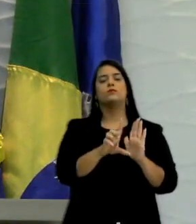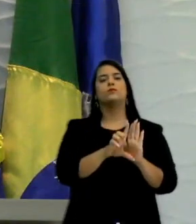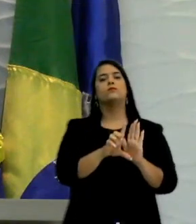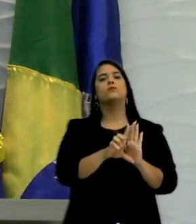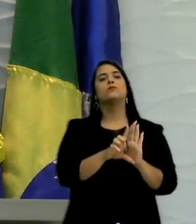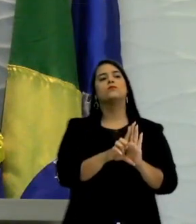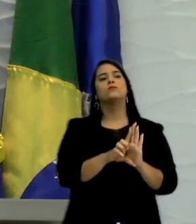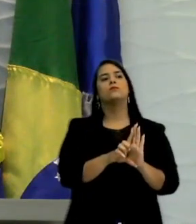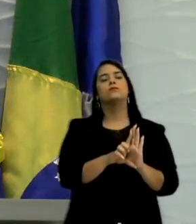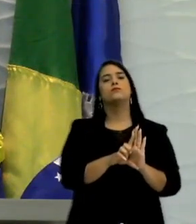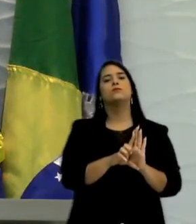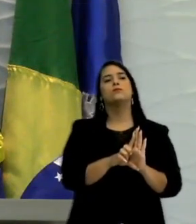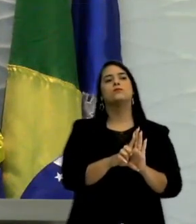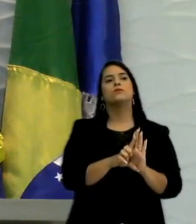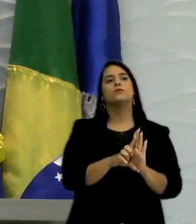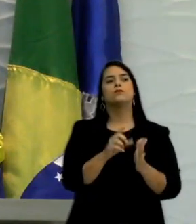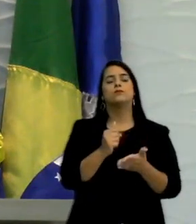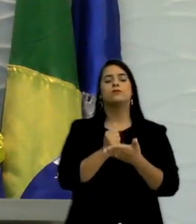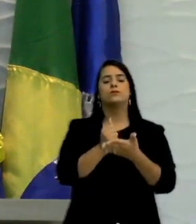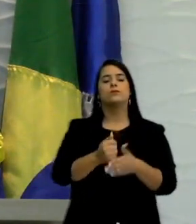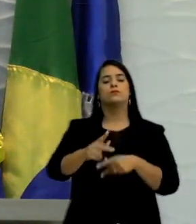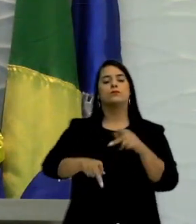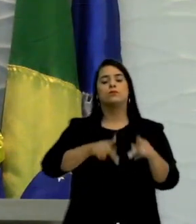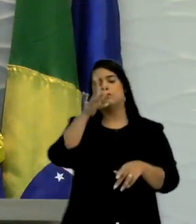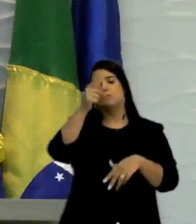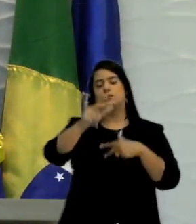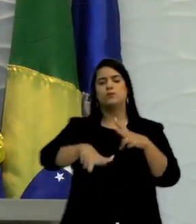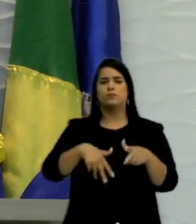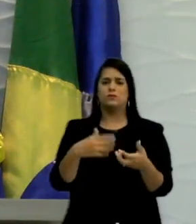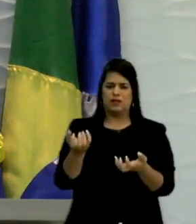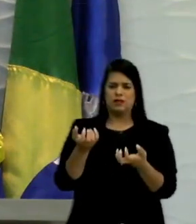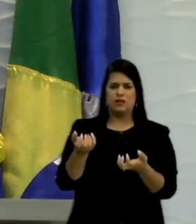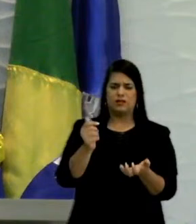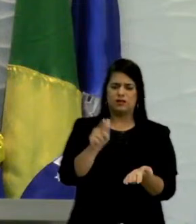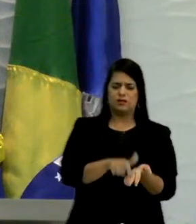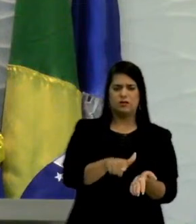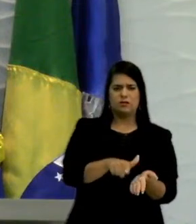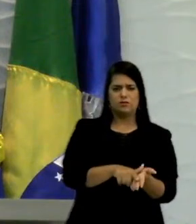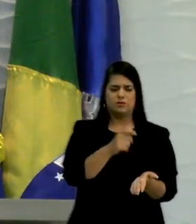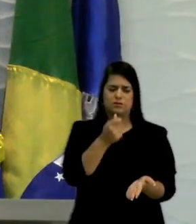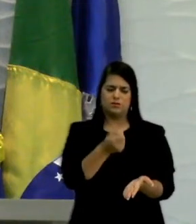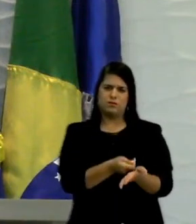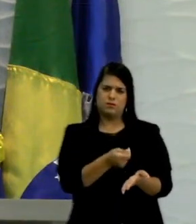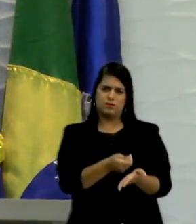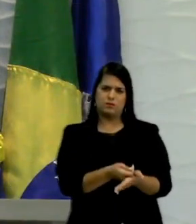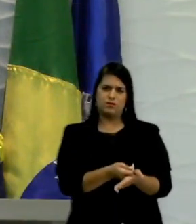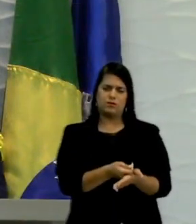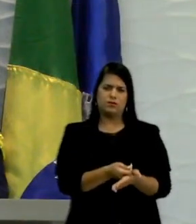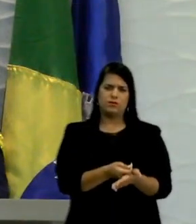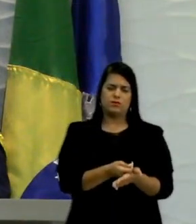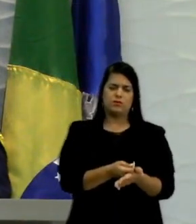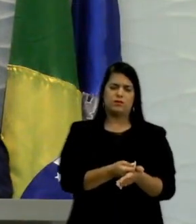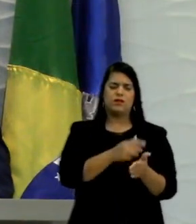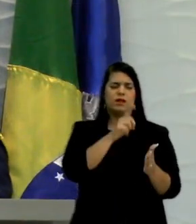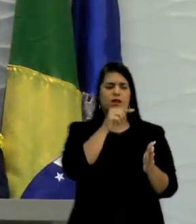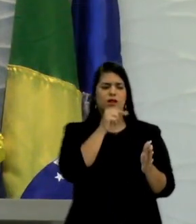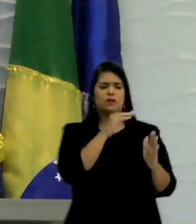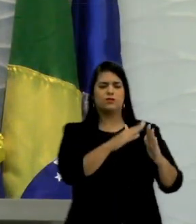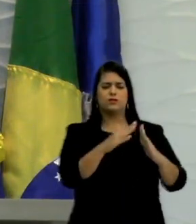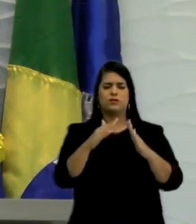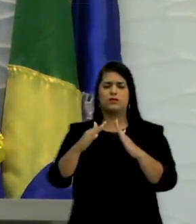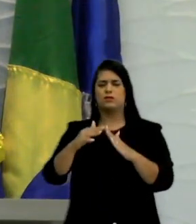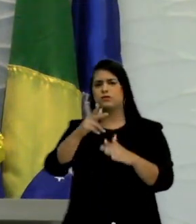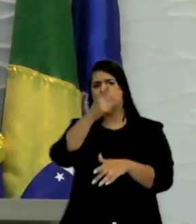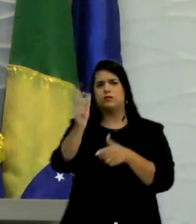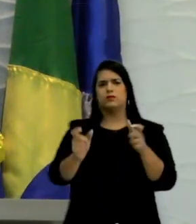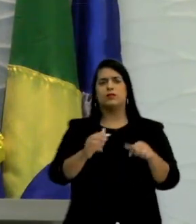com o povo de São Bento do Una. Se quer receber as contas de água, mande a água para a nossa população. São Bento do Una já chegou a receber mais de